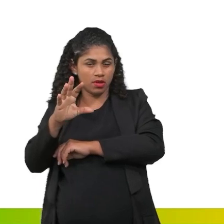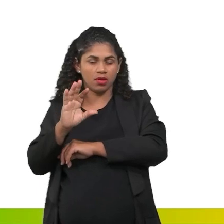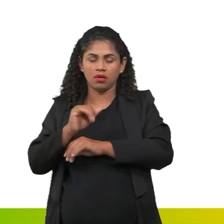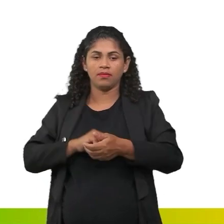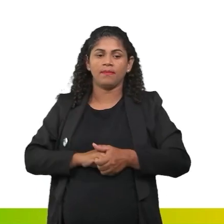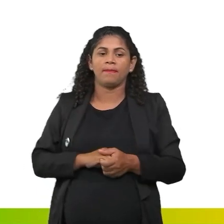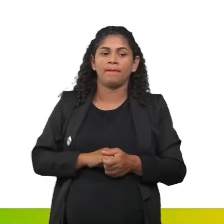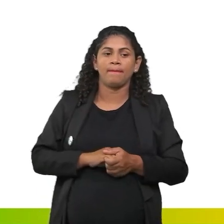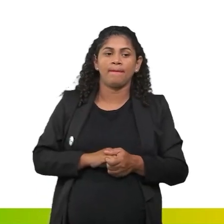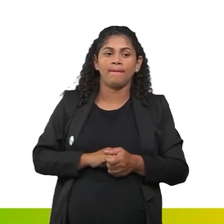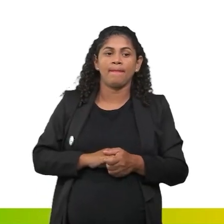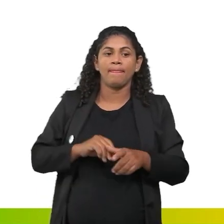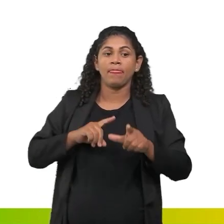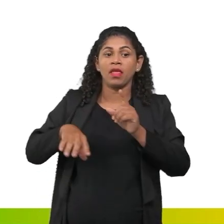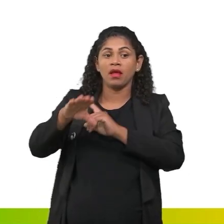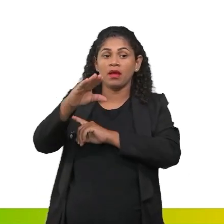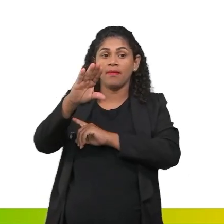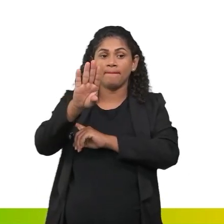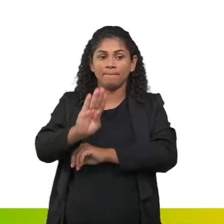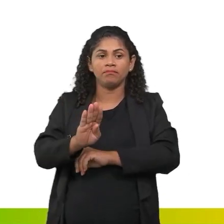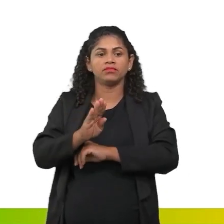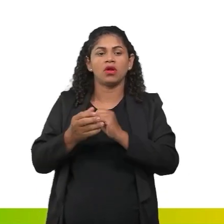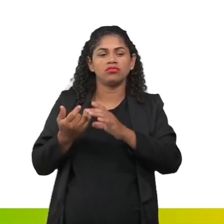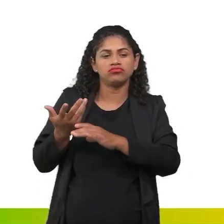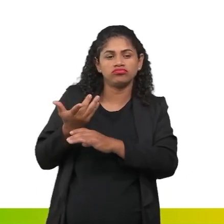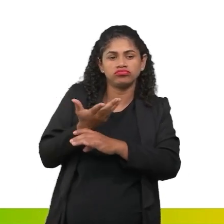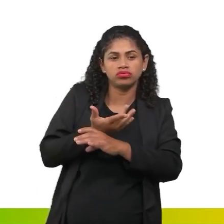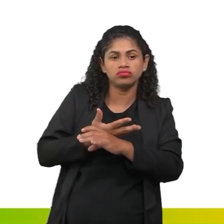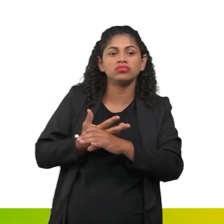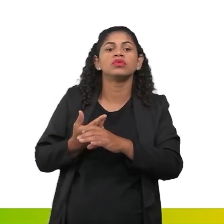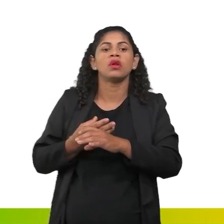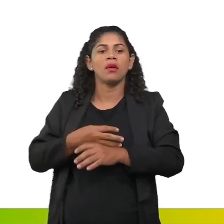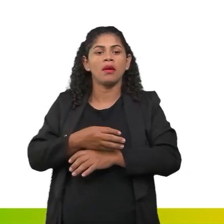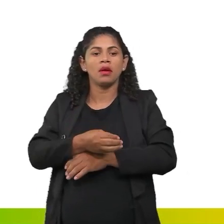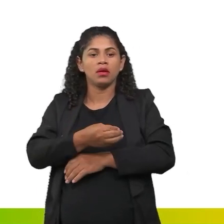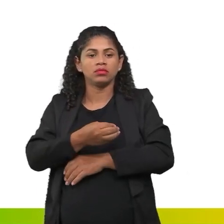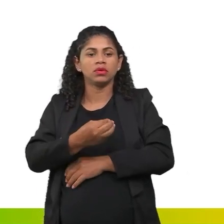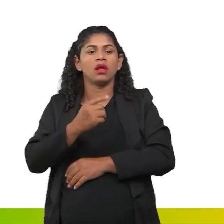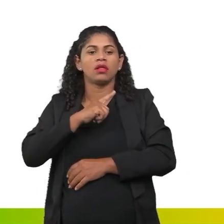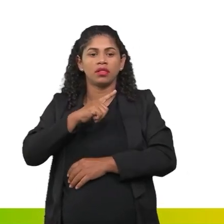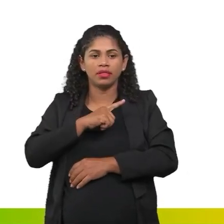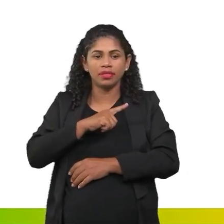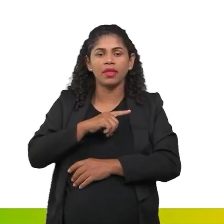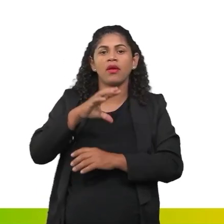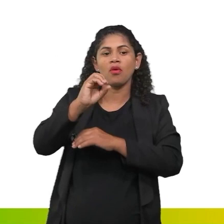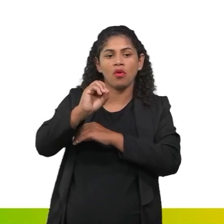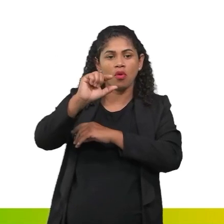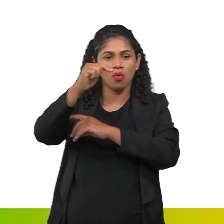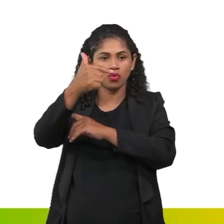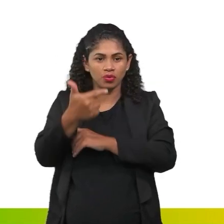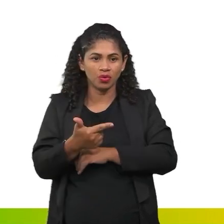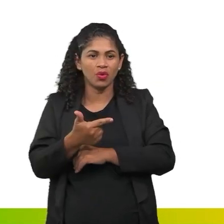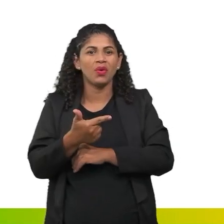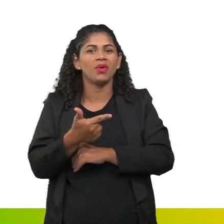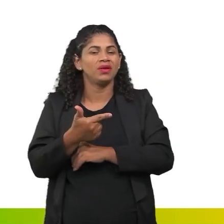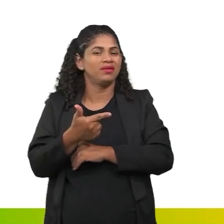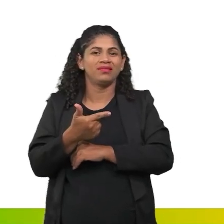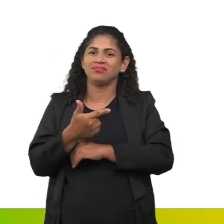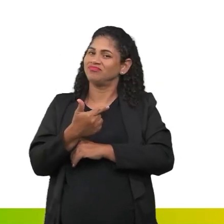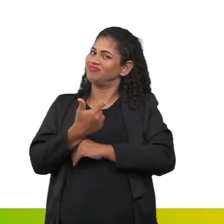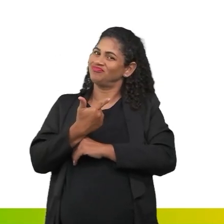fermentação ocorre na presença de oxigênio, né? Então, aqui também já encontramos o erro aqui da